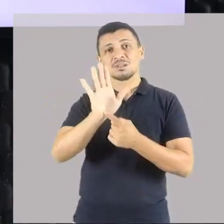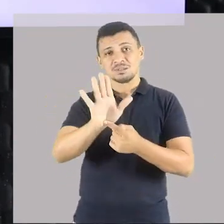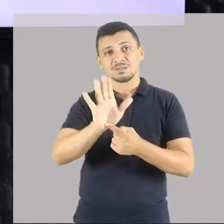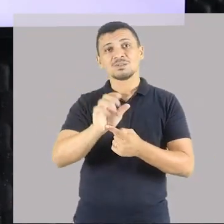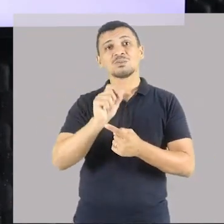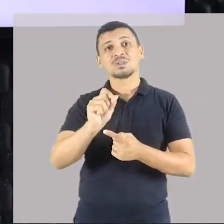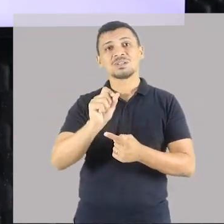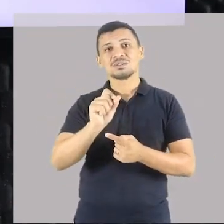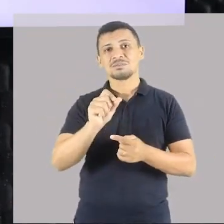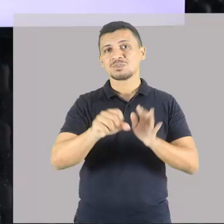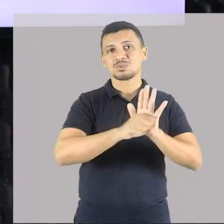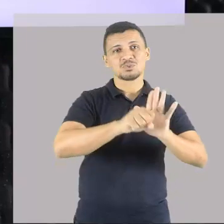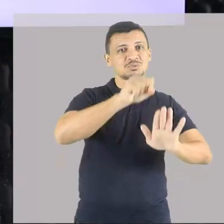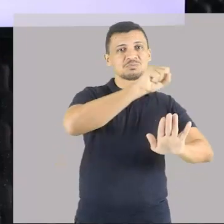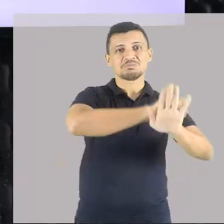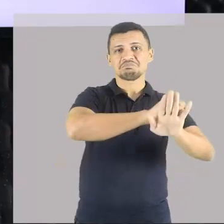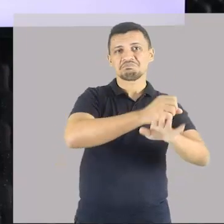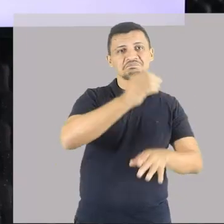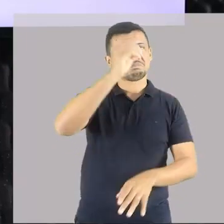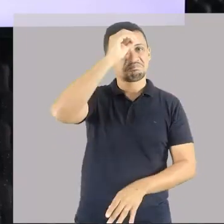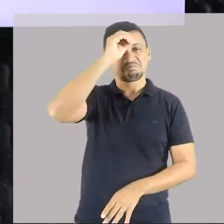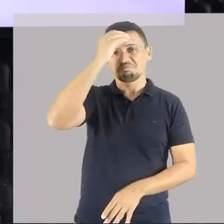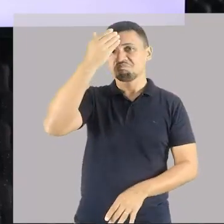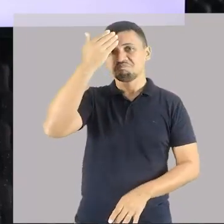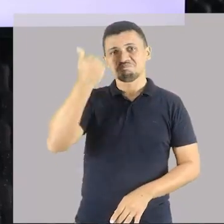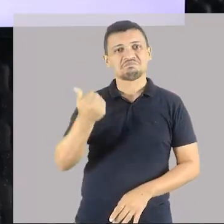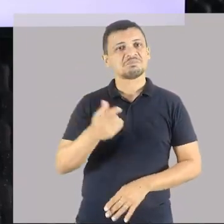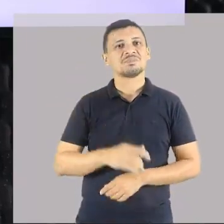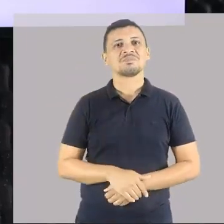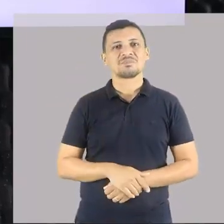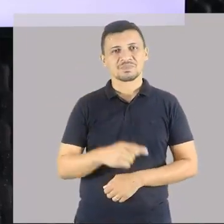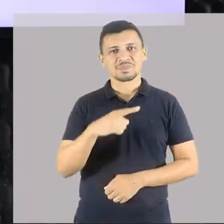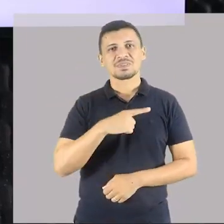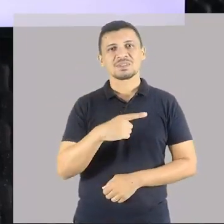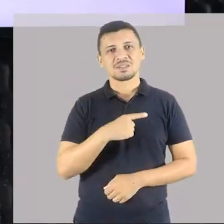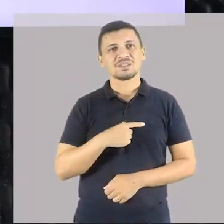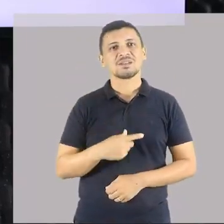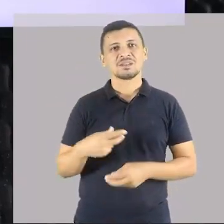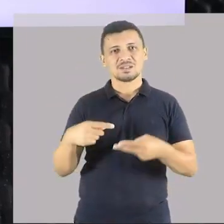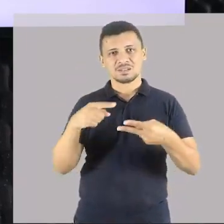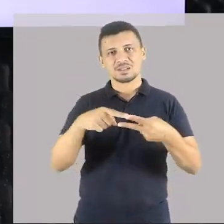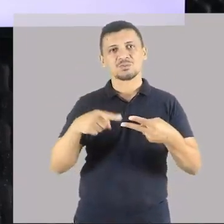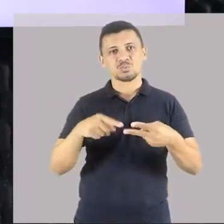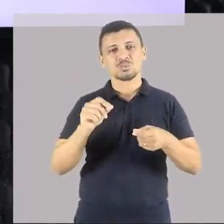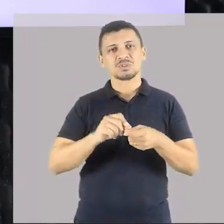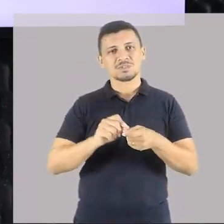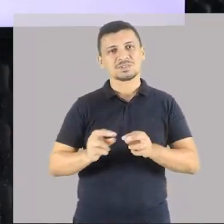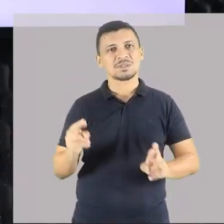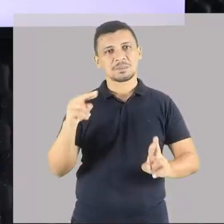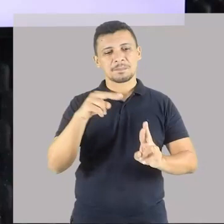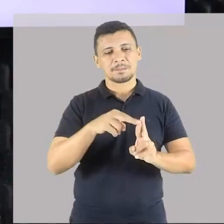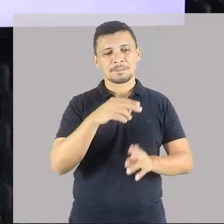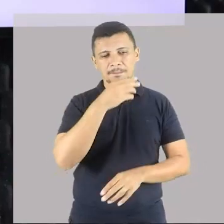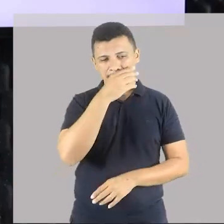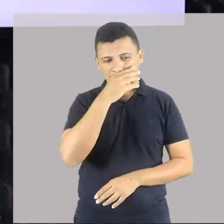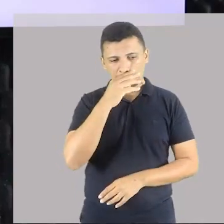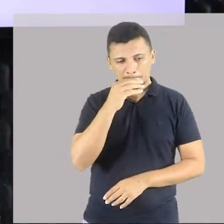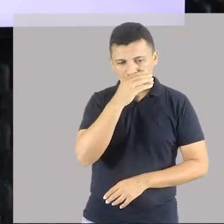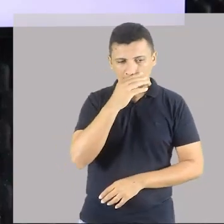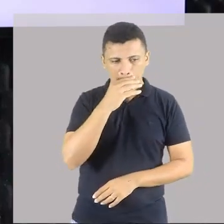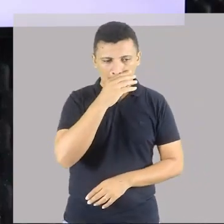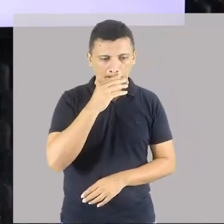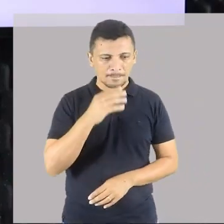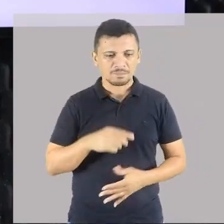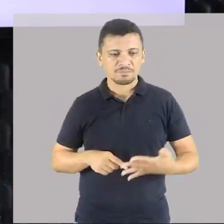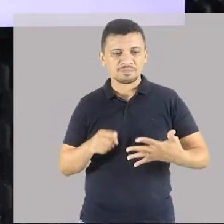sujeito indeterminado, certo? Então, nesse caso aí, nós teríamos essas duas situações para fazer a referência. Aqui eu tenho, na